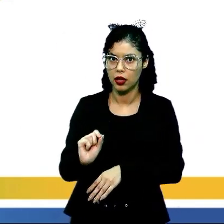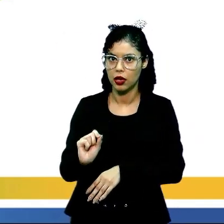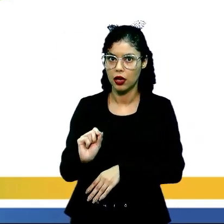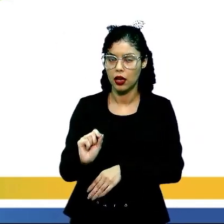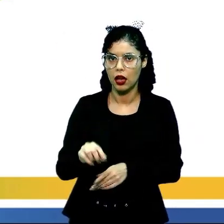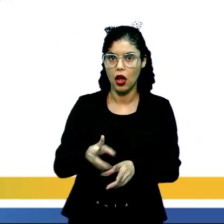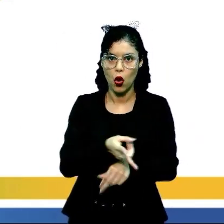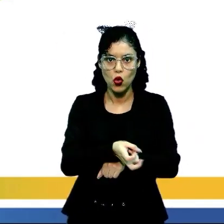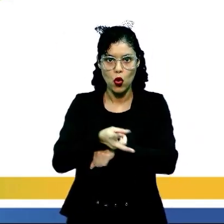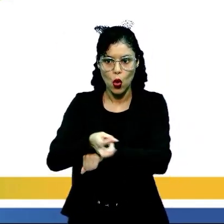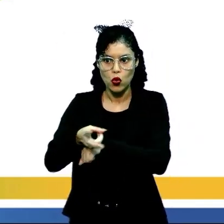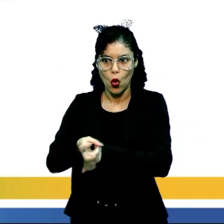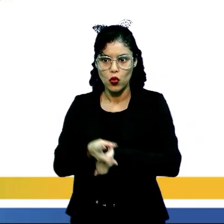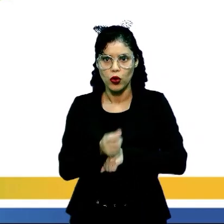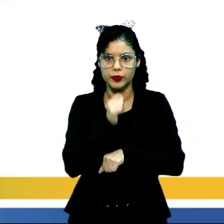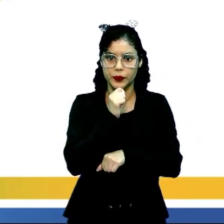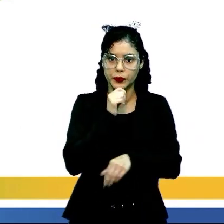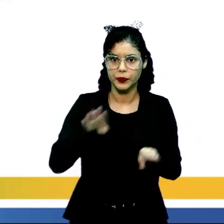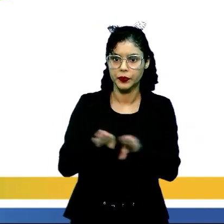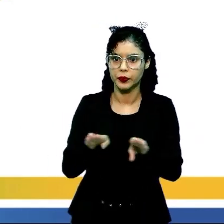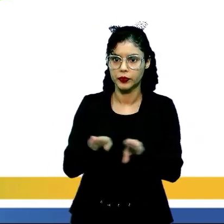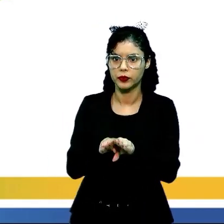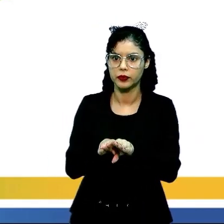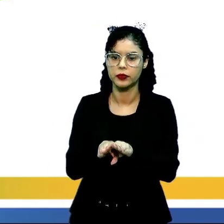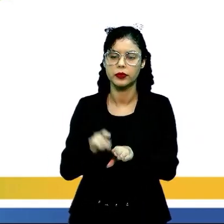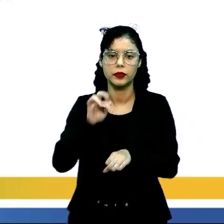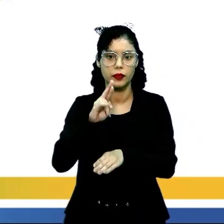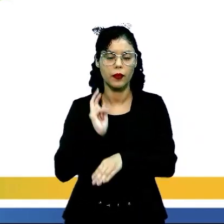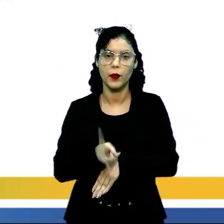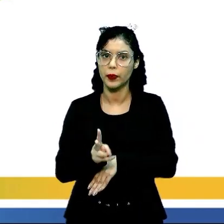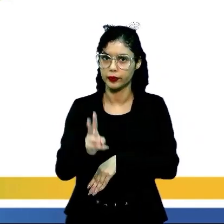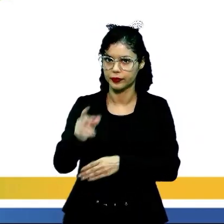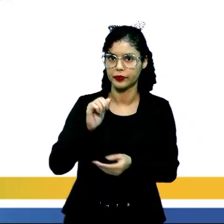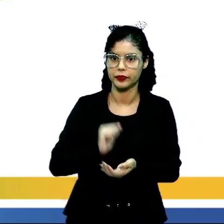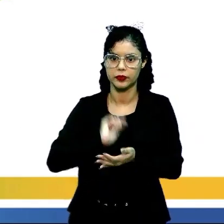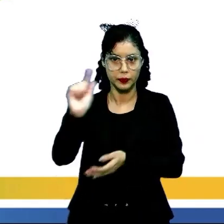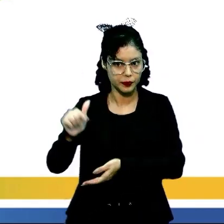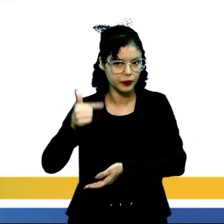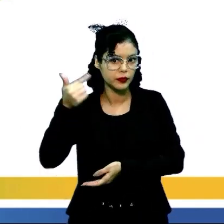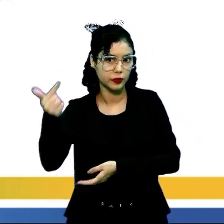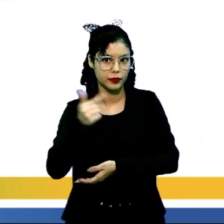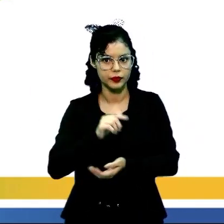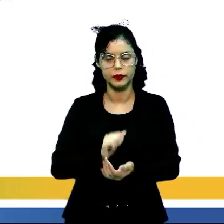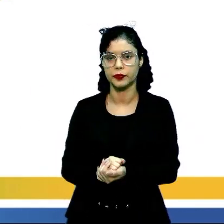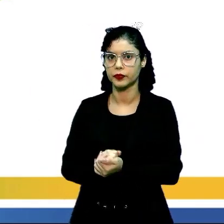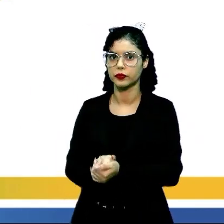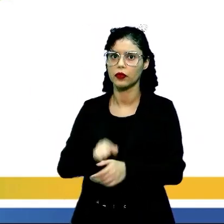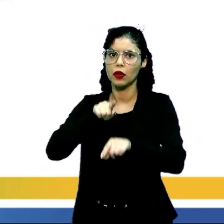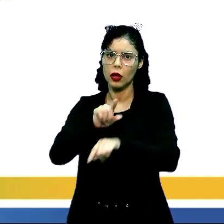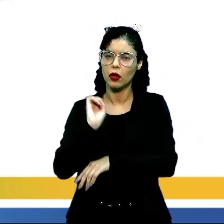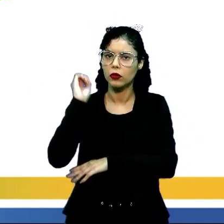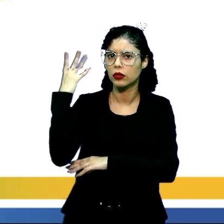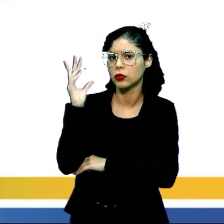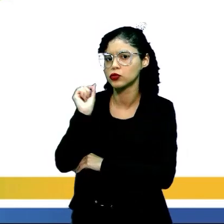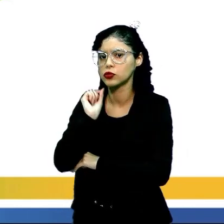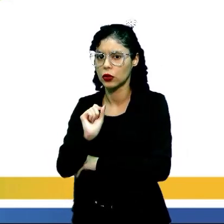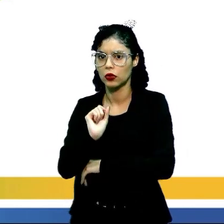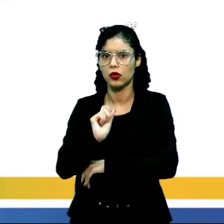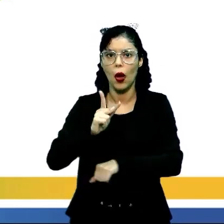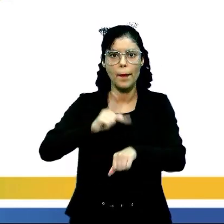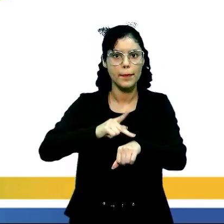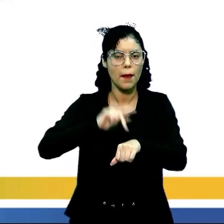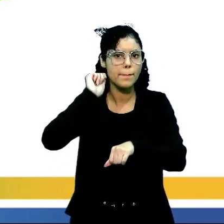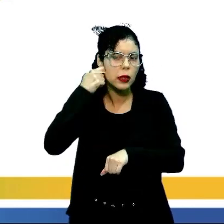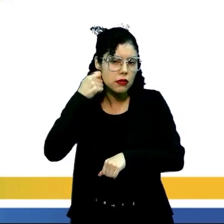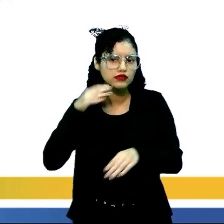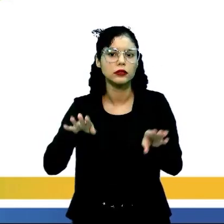a filtração daqueles resíduos que ainda permaneceram após a decantação. Então, nesse tanque, nós temos o carvão ativado,